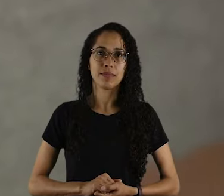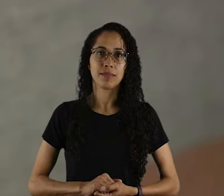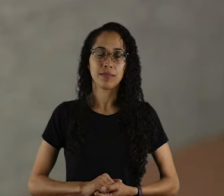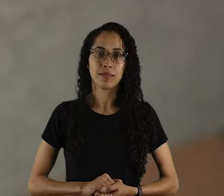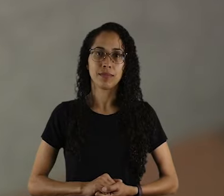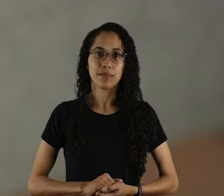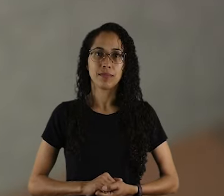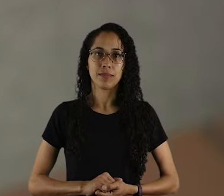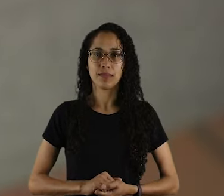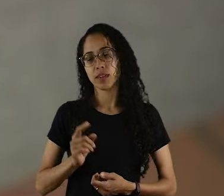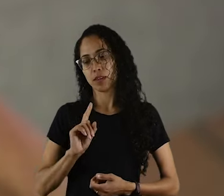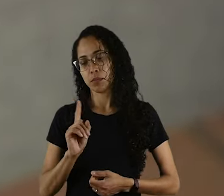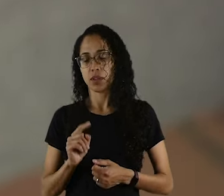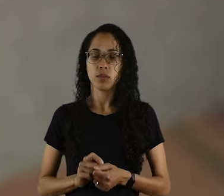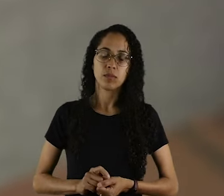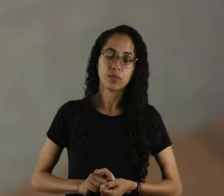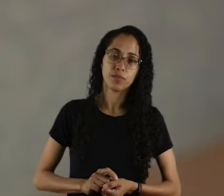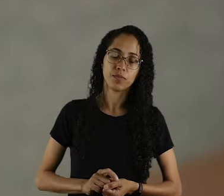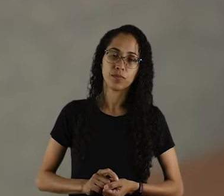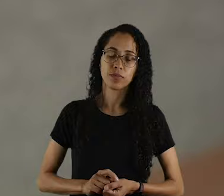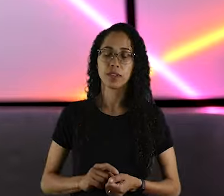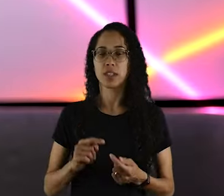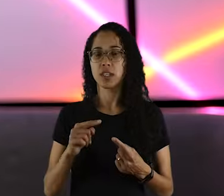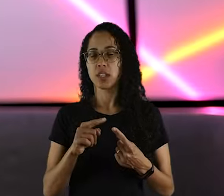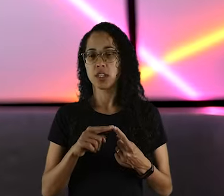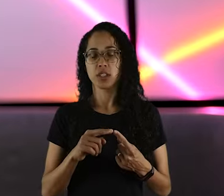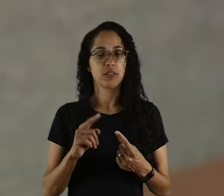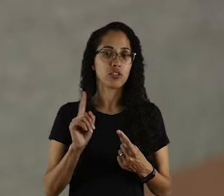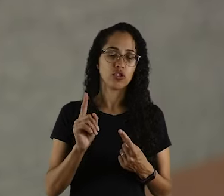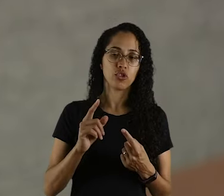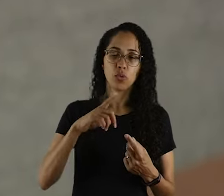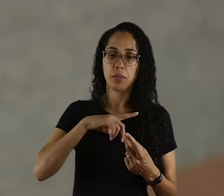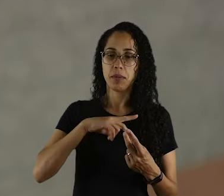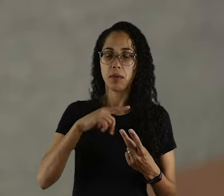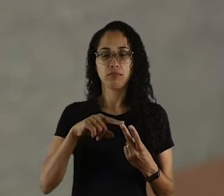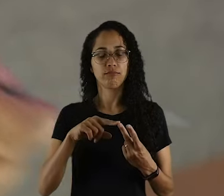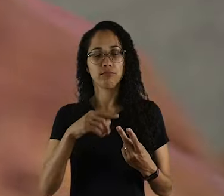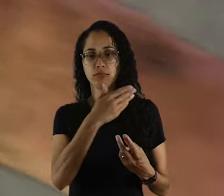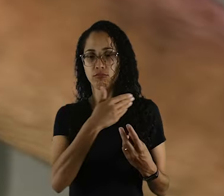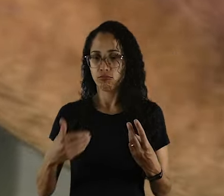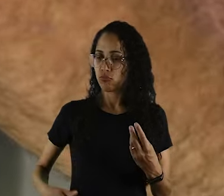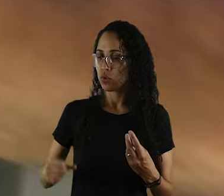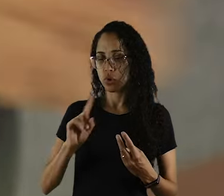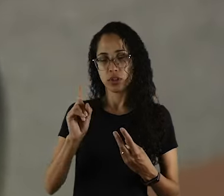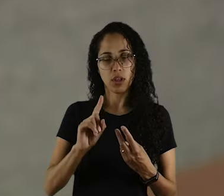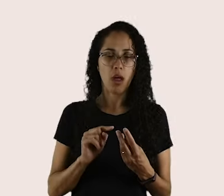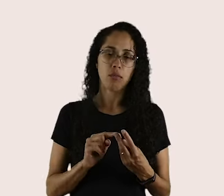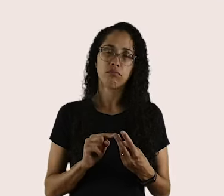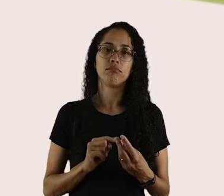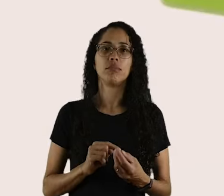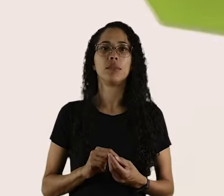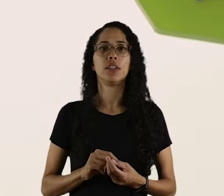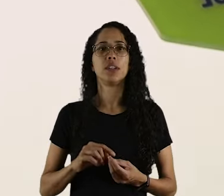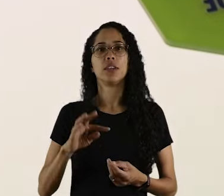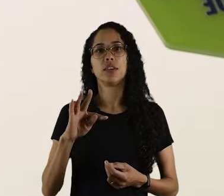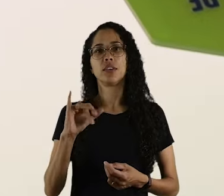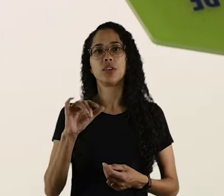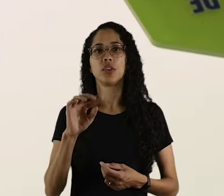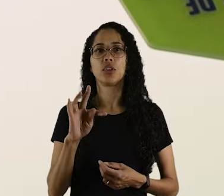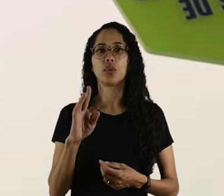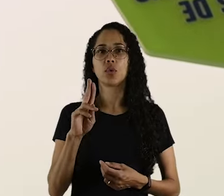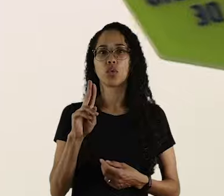Moedas digitais também não. Títulos privados também não. Títulos públicos também não. Ação negócio